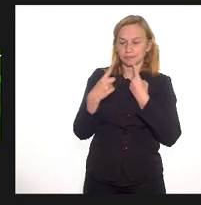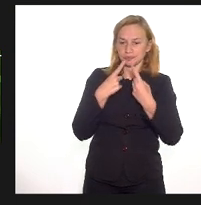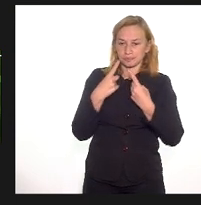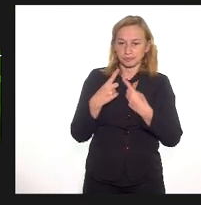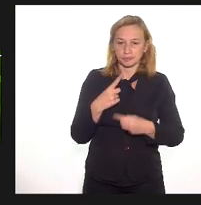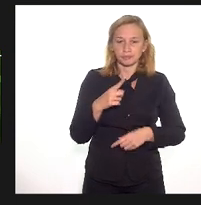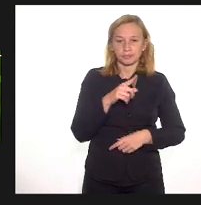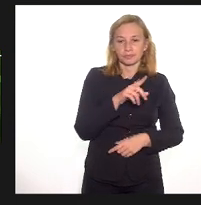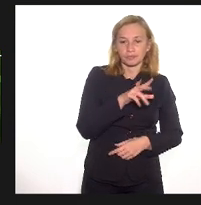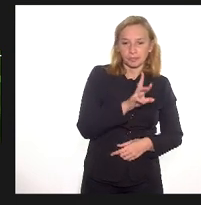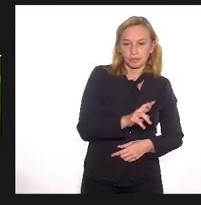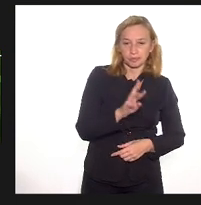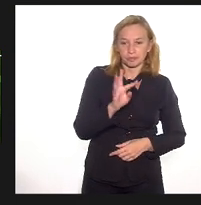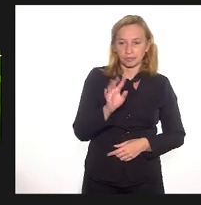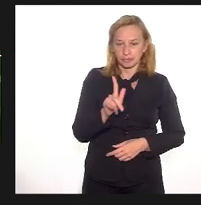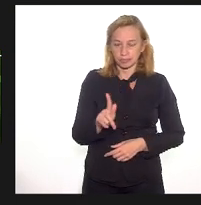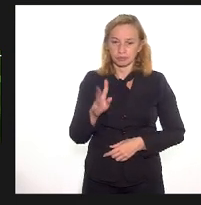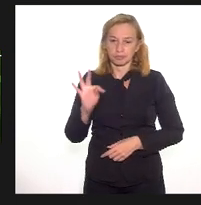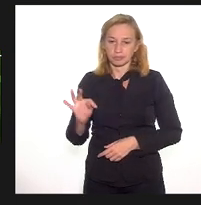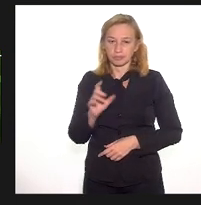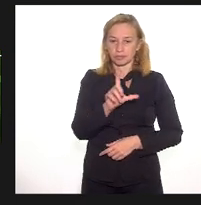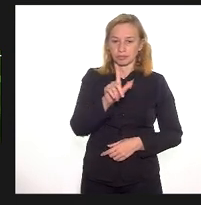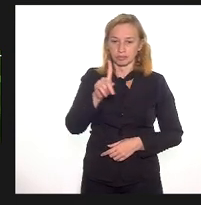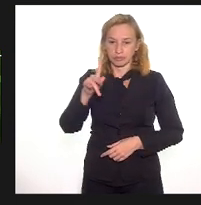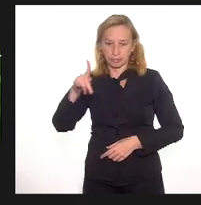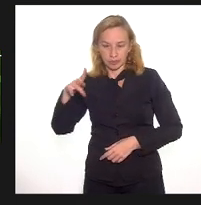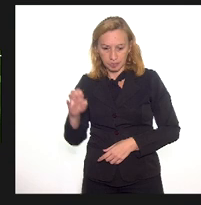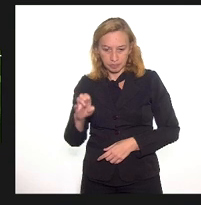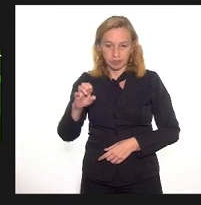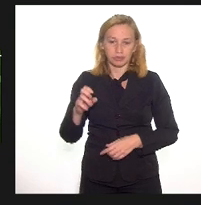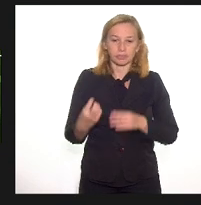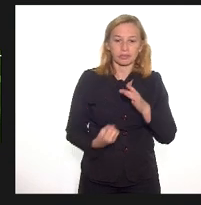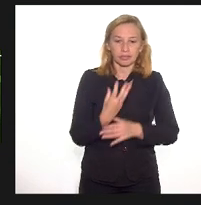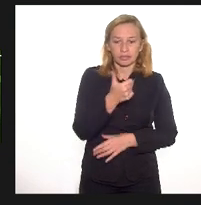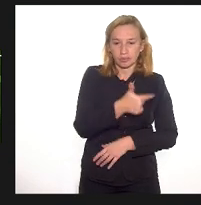que o RGT e o DAP foram criados em 2001, né?